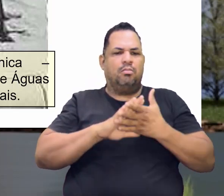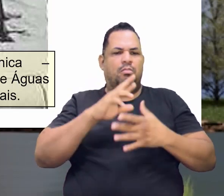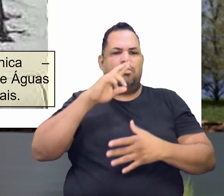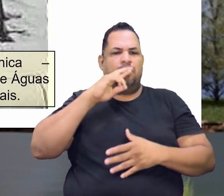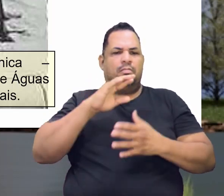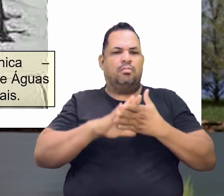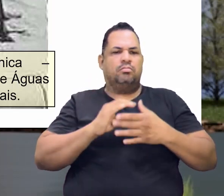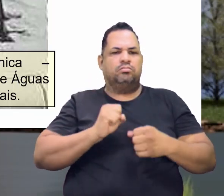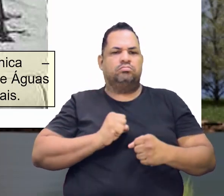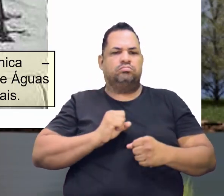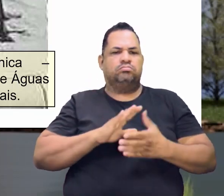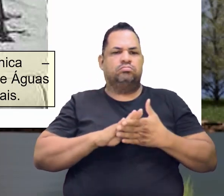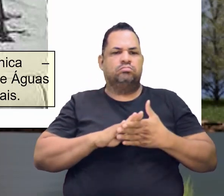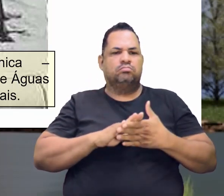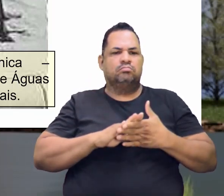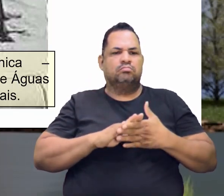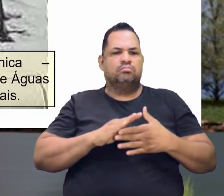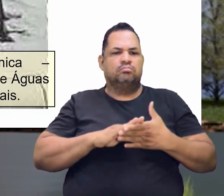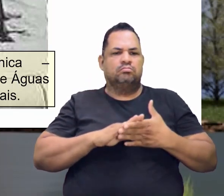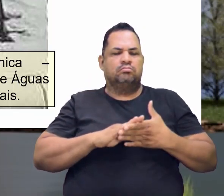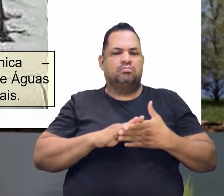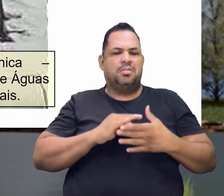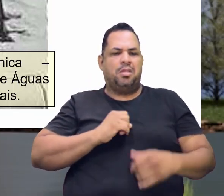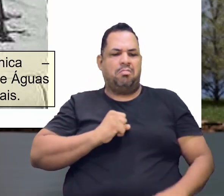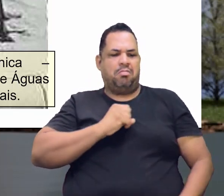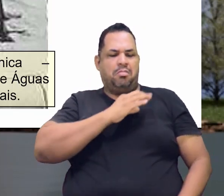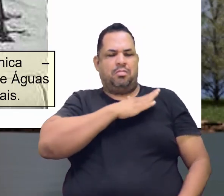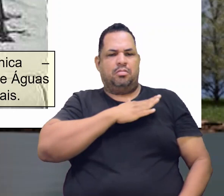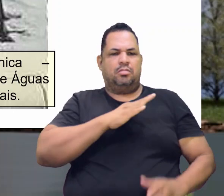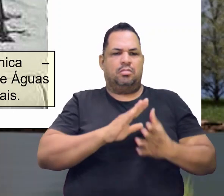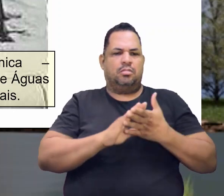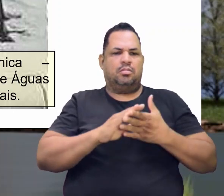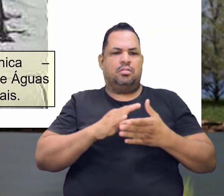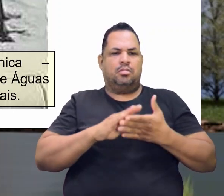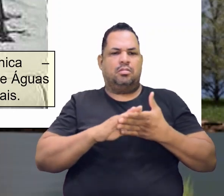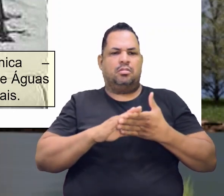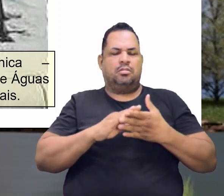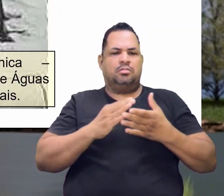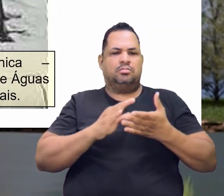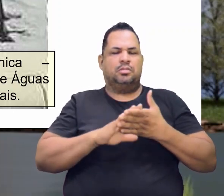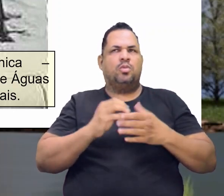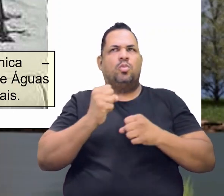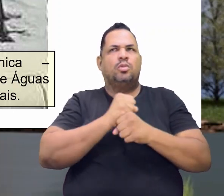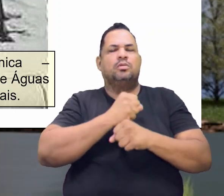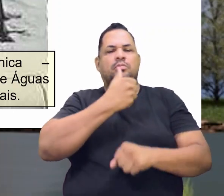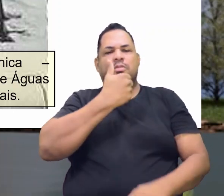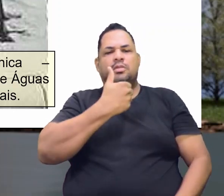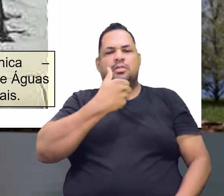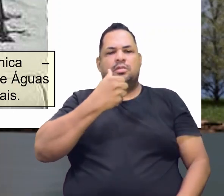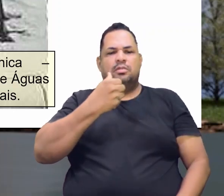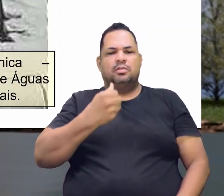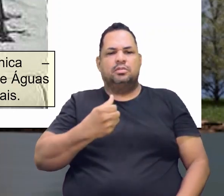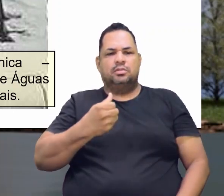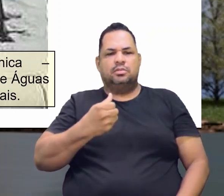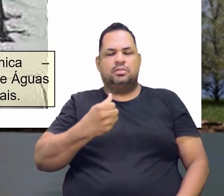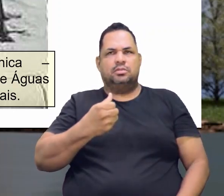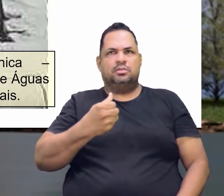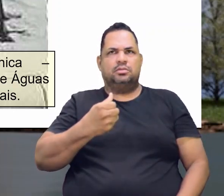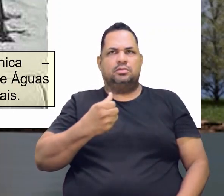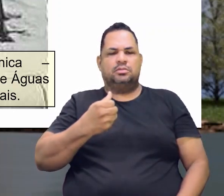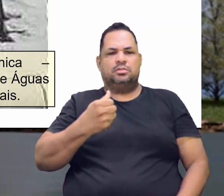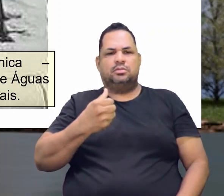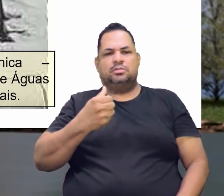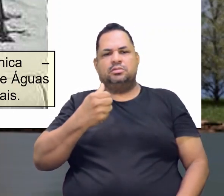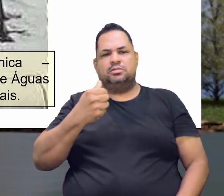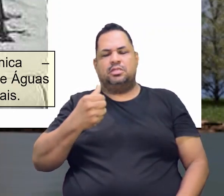ele se torna patrono das armas da comunicação do Exército. Isso lá em 63, em 71 é quando